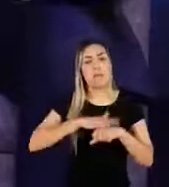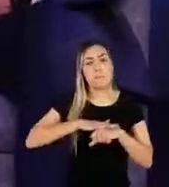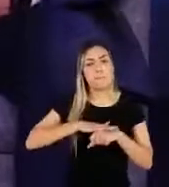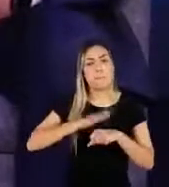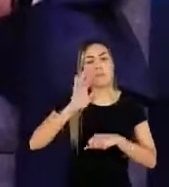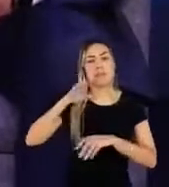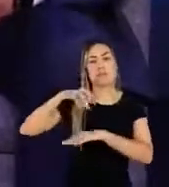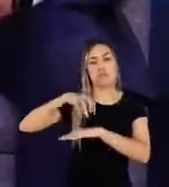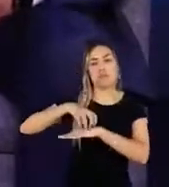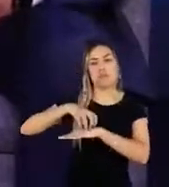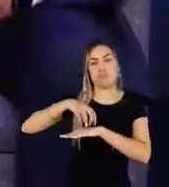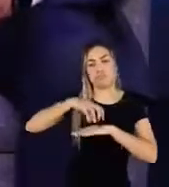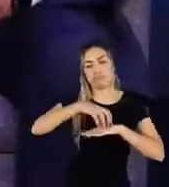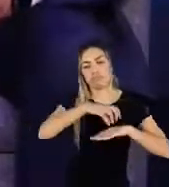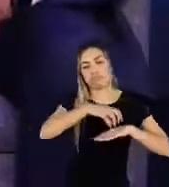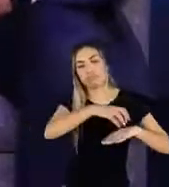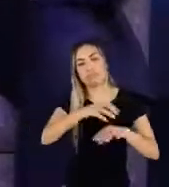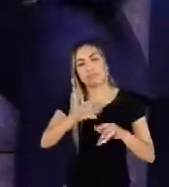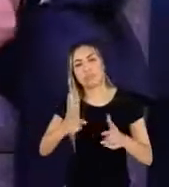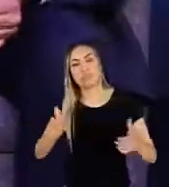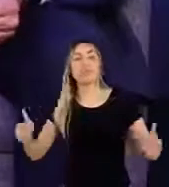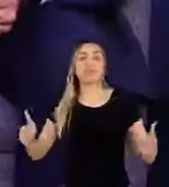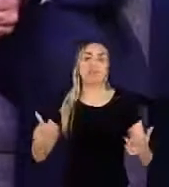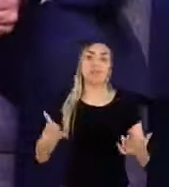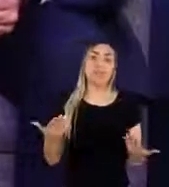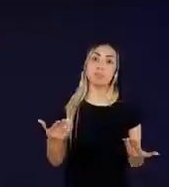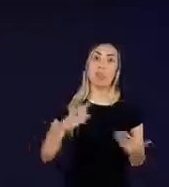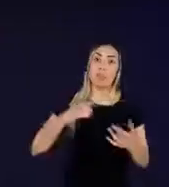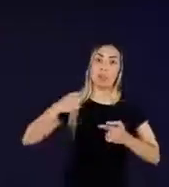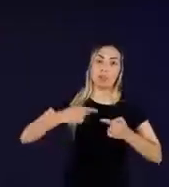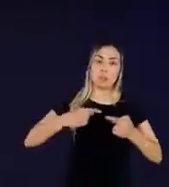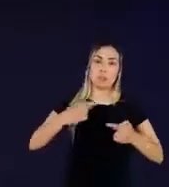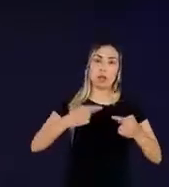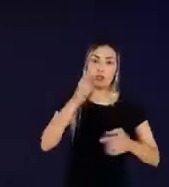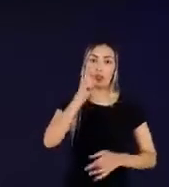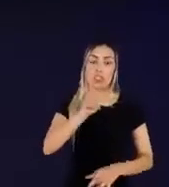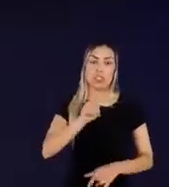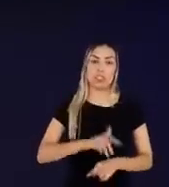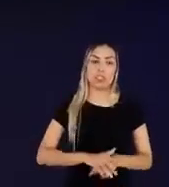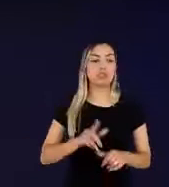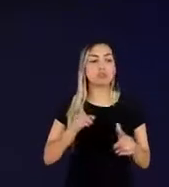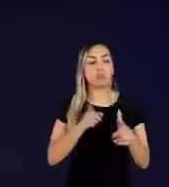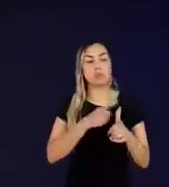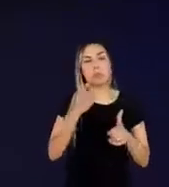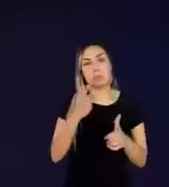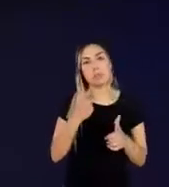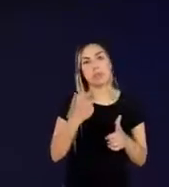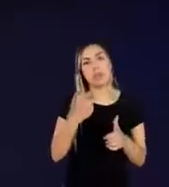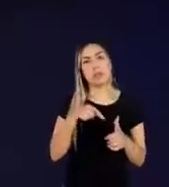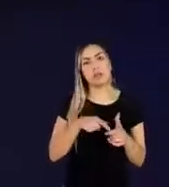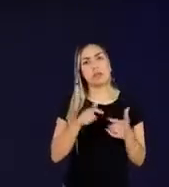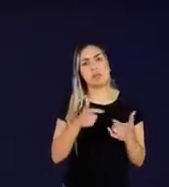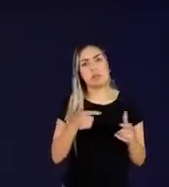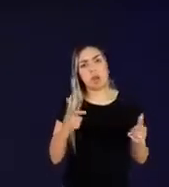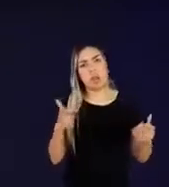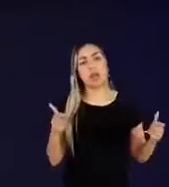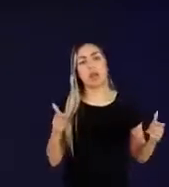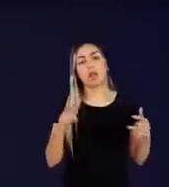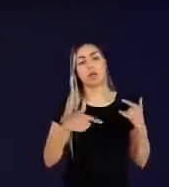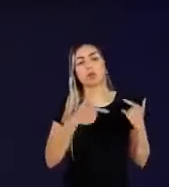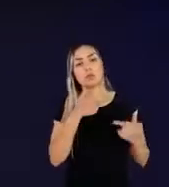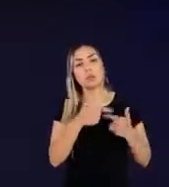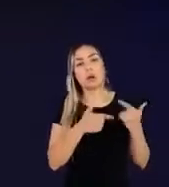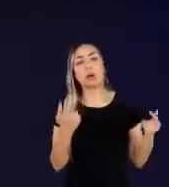mercado. E temos uns debates interessantes. Acho que o primeiro dele, e que está bastante avançado, foi um trabalho feito em parceria